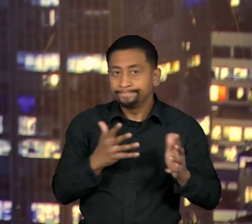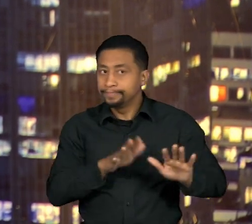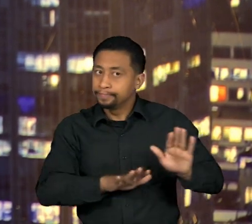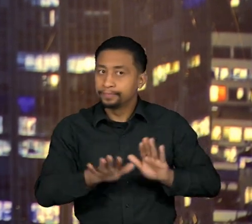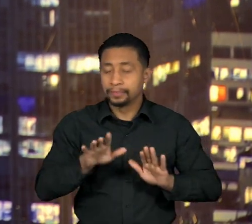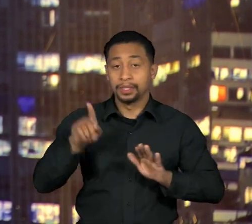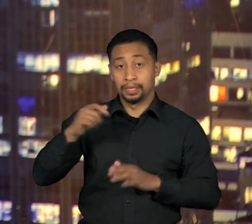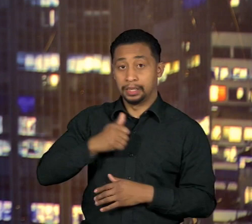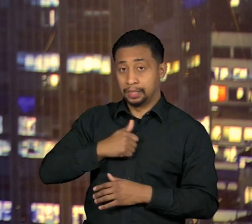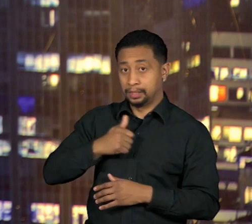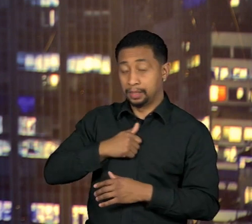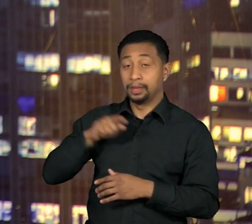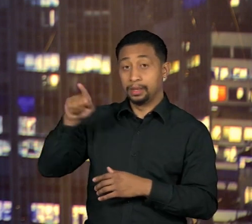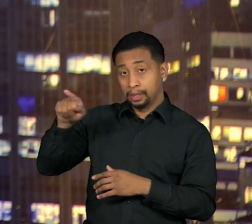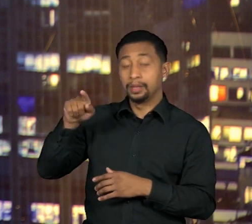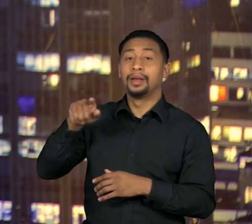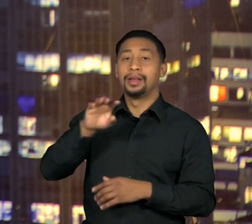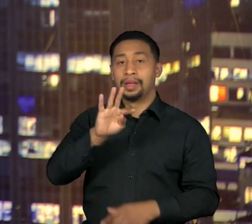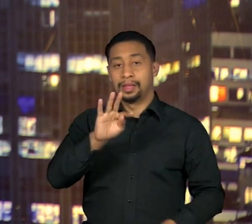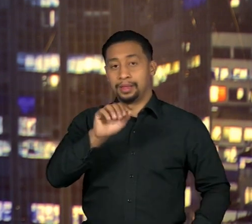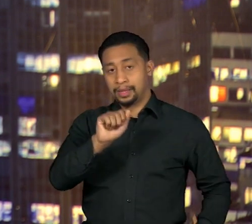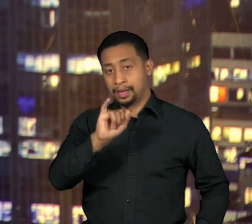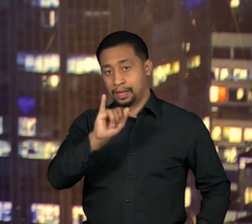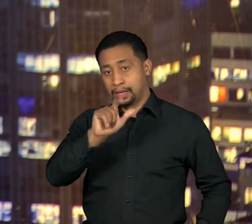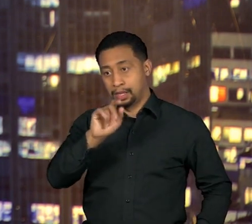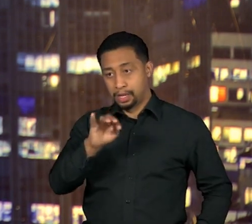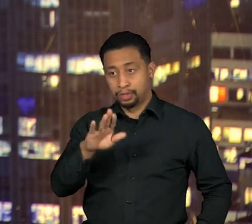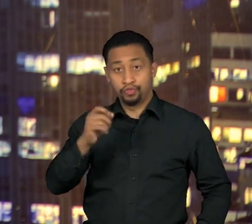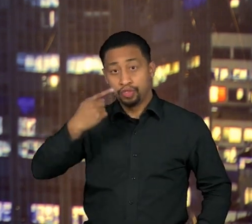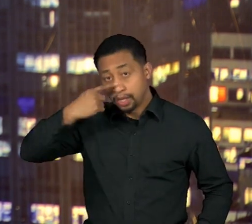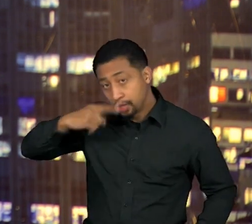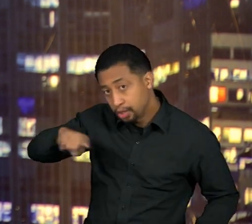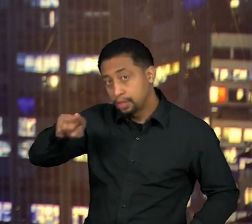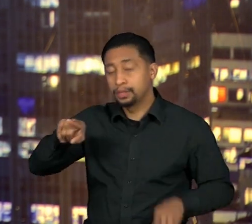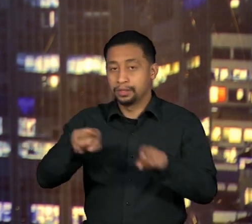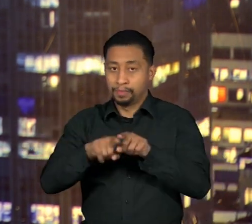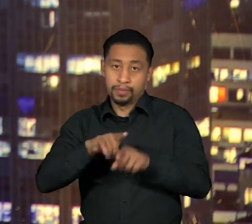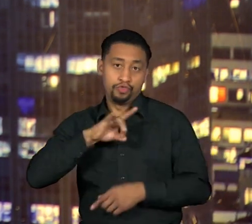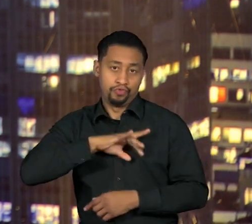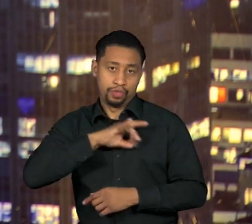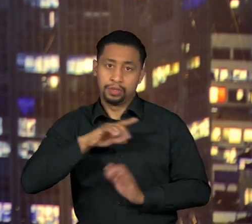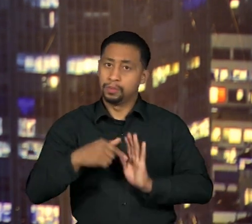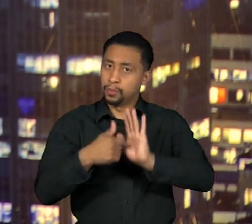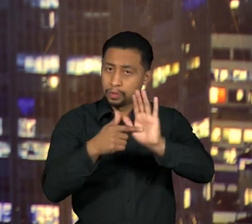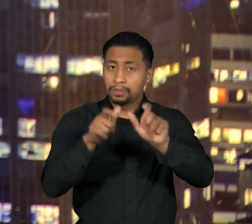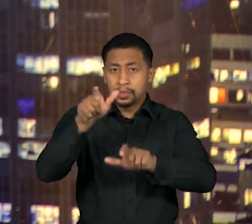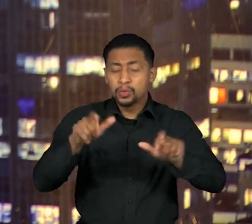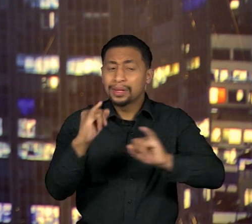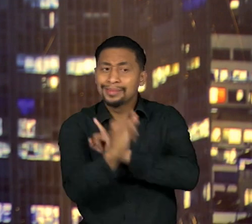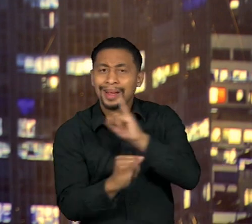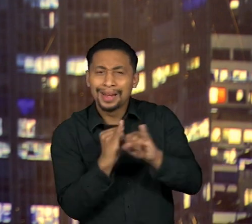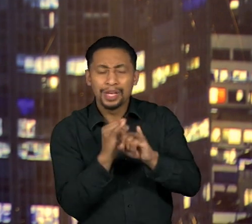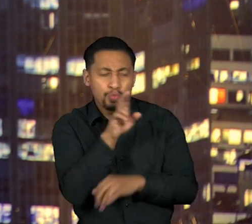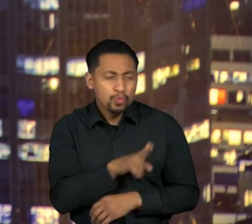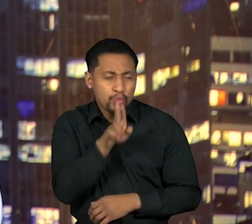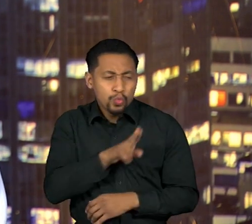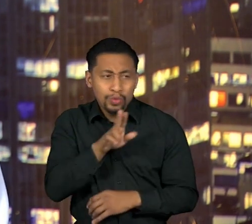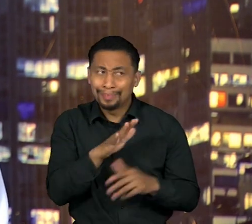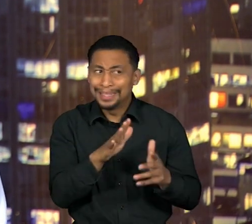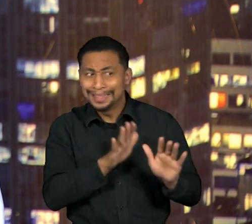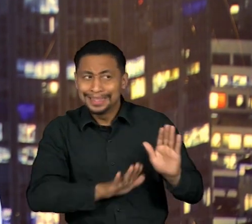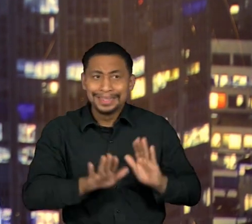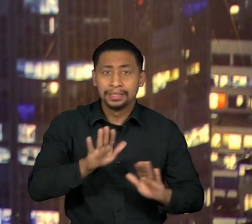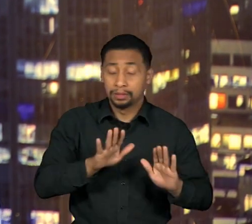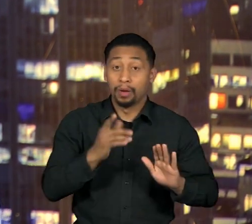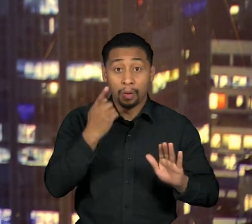no Chile. As entrevistas foram feitas online com 1.000 brasileiros que usam a internet regularmente. Mesmo assim, o otimismo chamou a atenção dos pesquisadores.